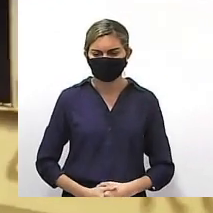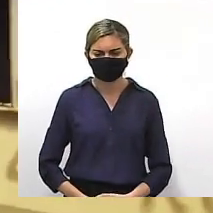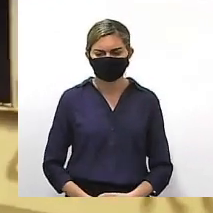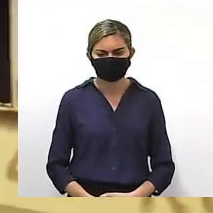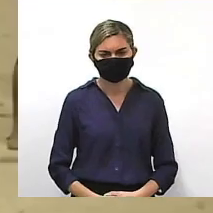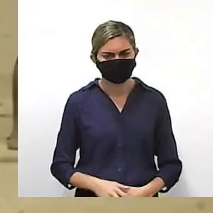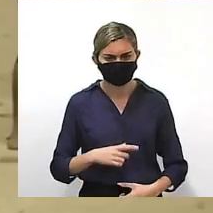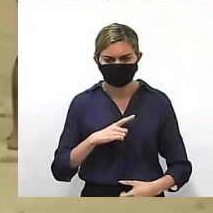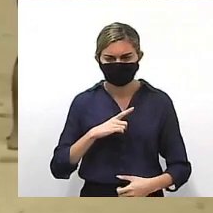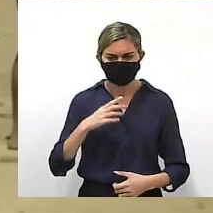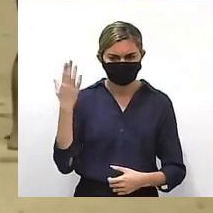Porque lugar bom de se morar é aqui dentro.